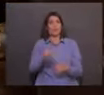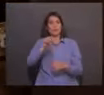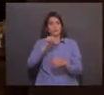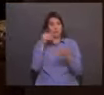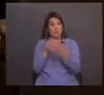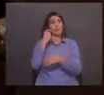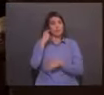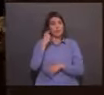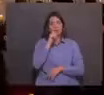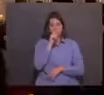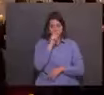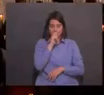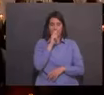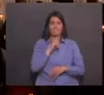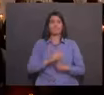nossa morte. Amém.